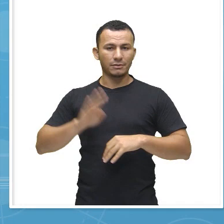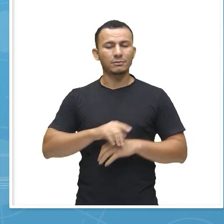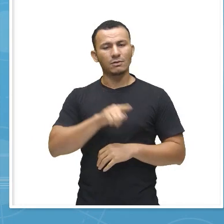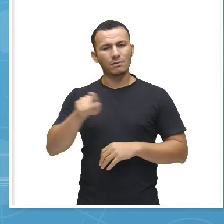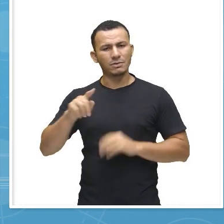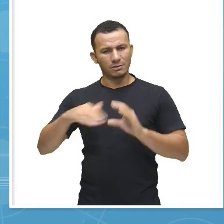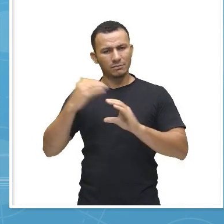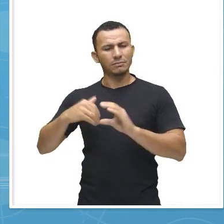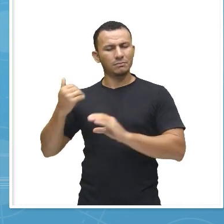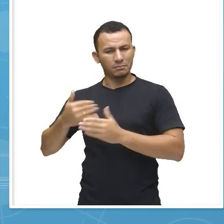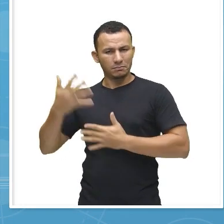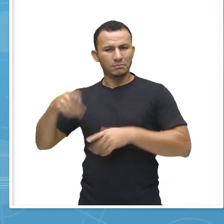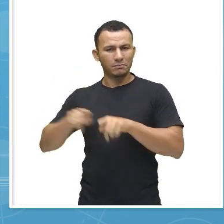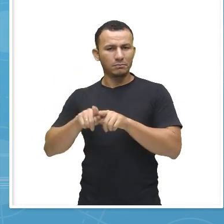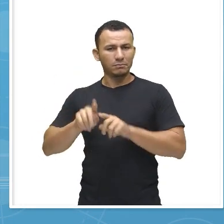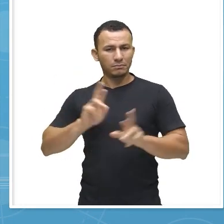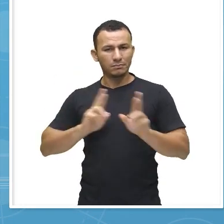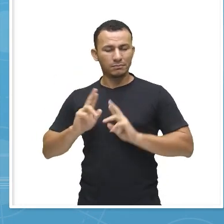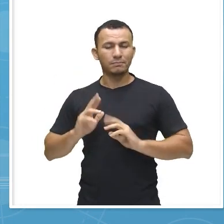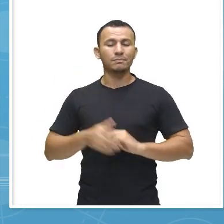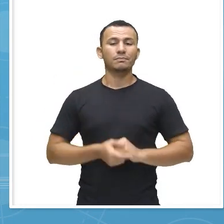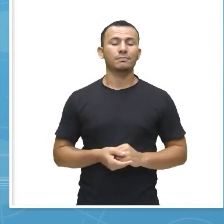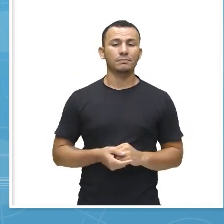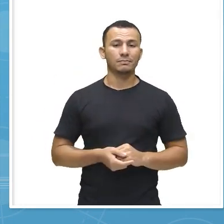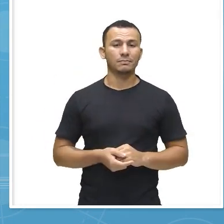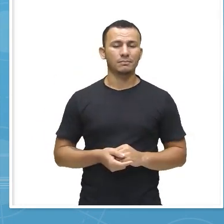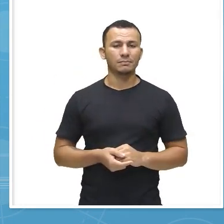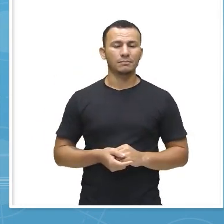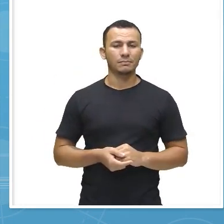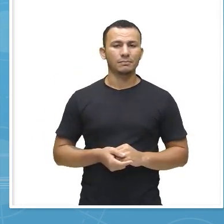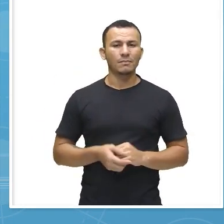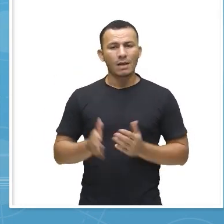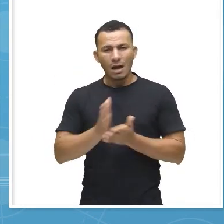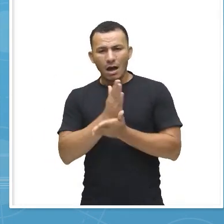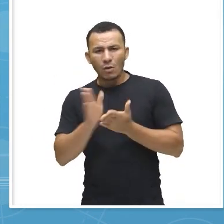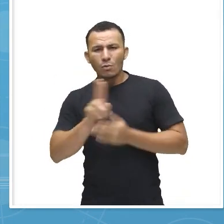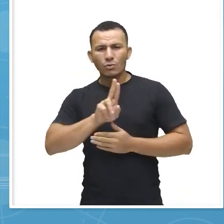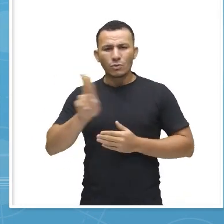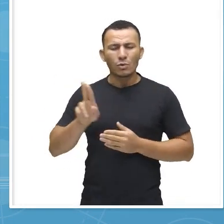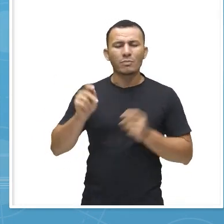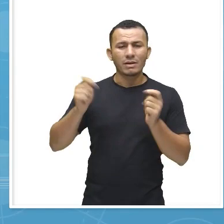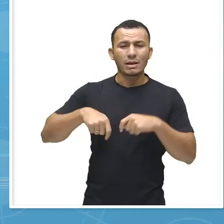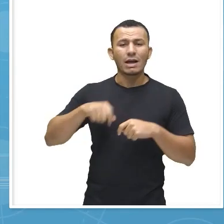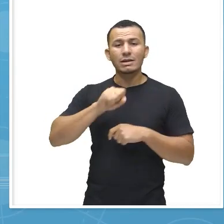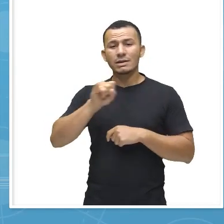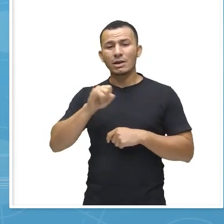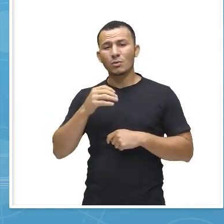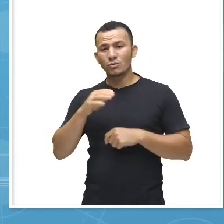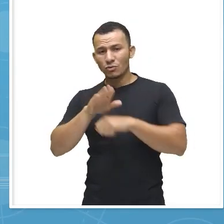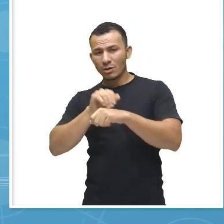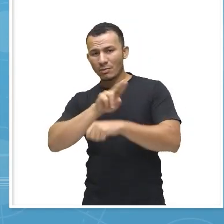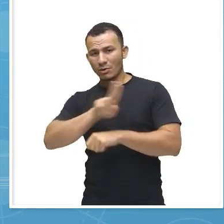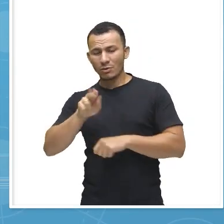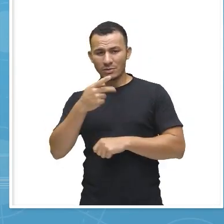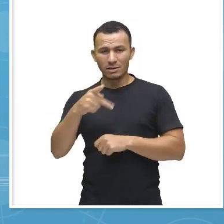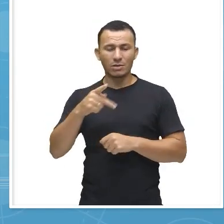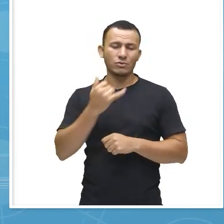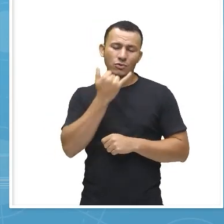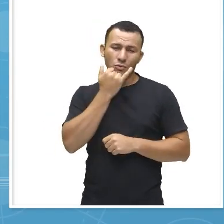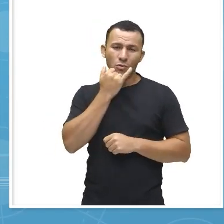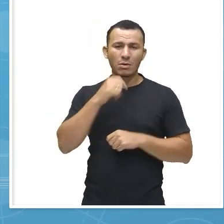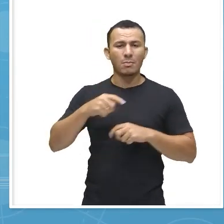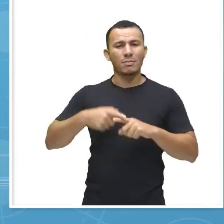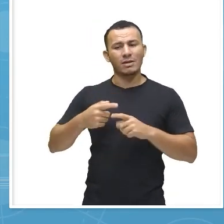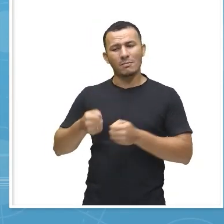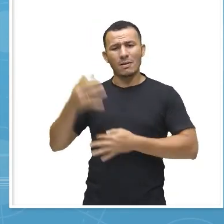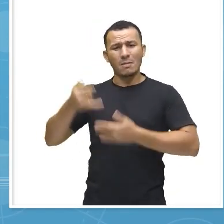vocês colocaram aí, tá bom? A gente consegue falar o nome de alguns, por favor, se eu não citar o seu, não fique triste, porque é muita gente aqui também,